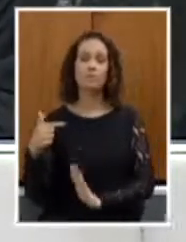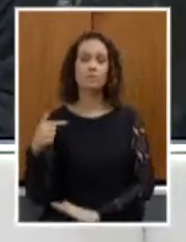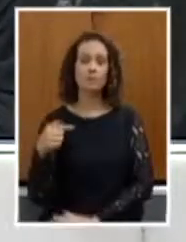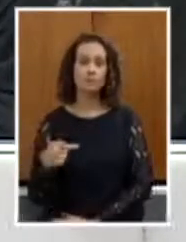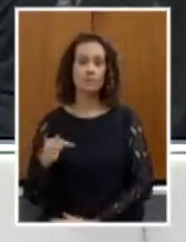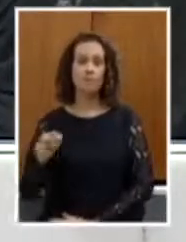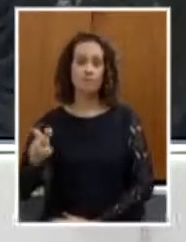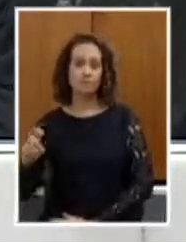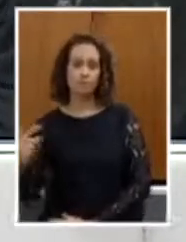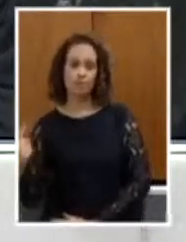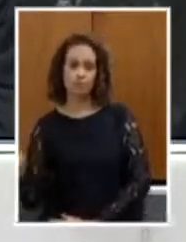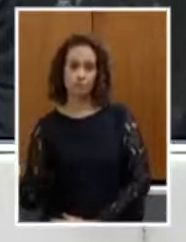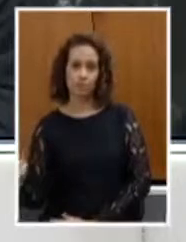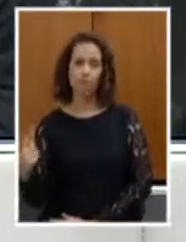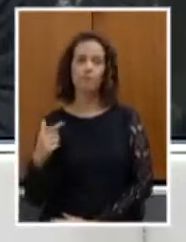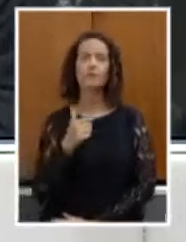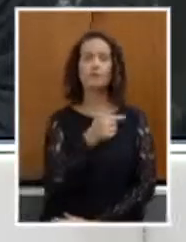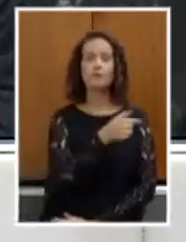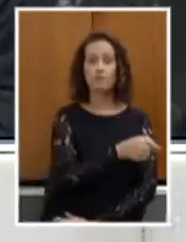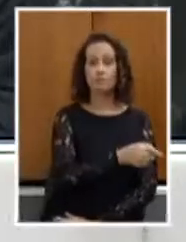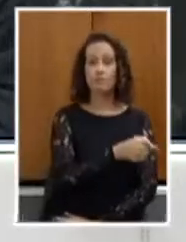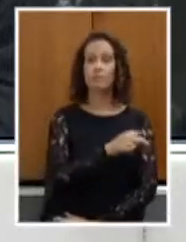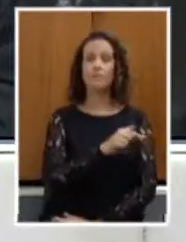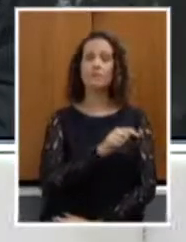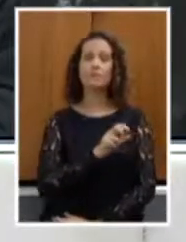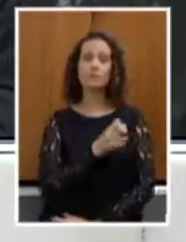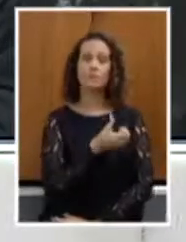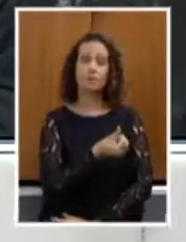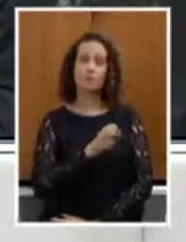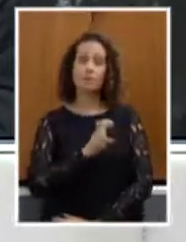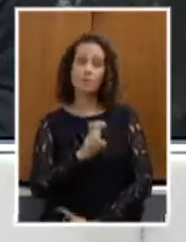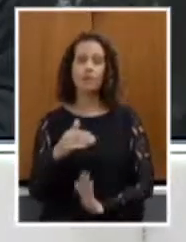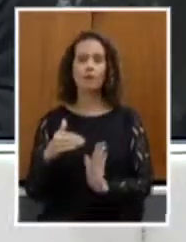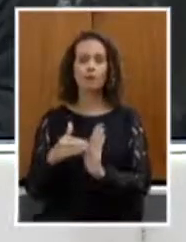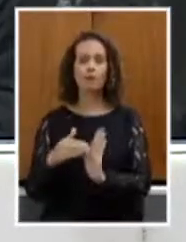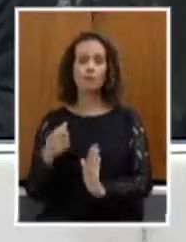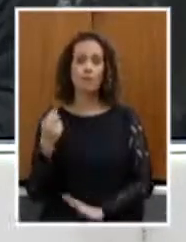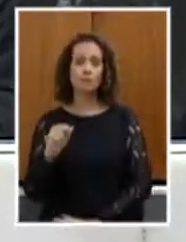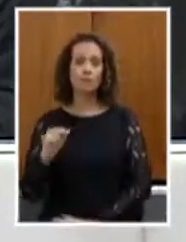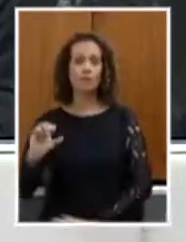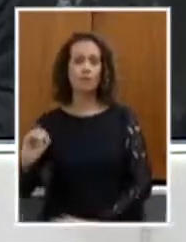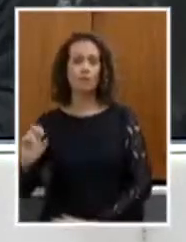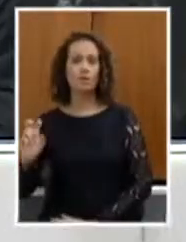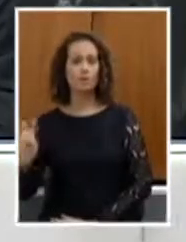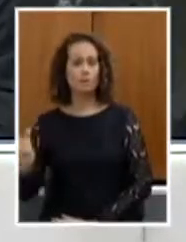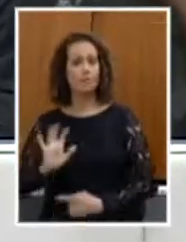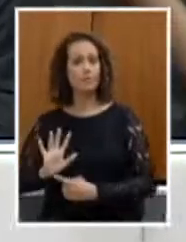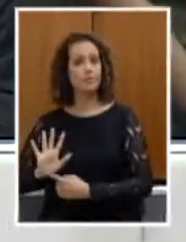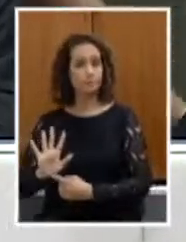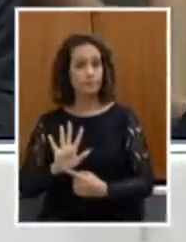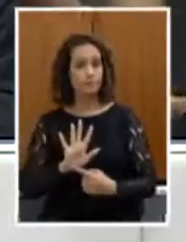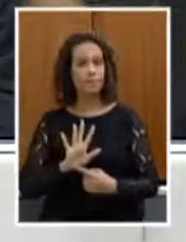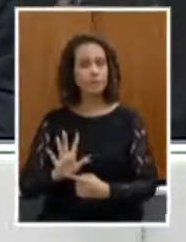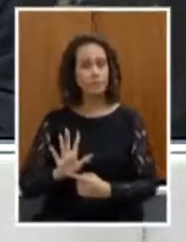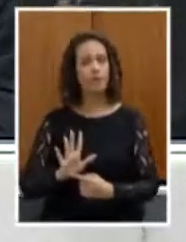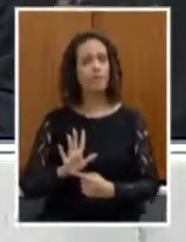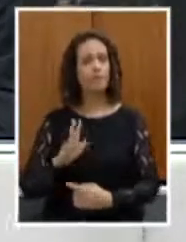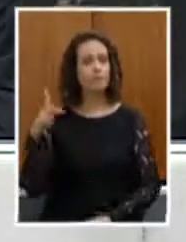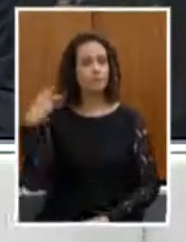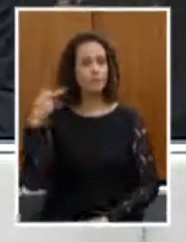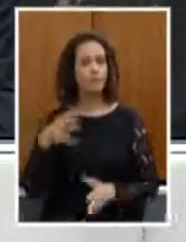a 751 e 775 a 805, apresentadas por